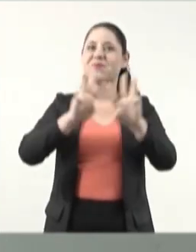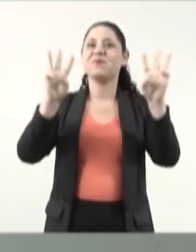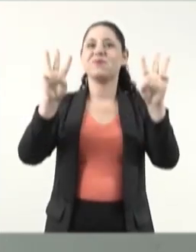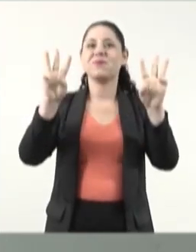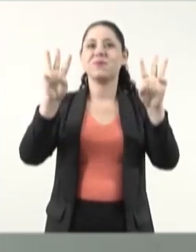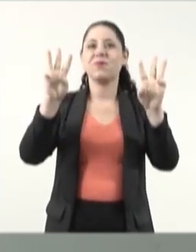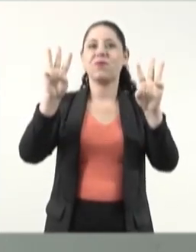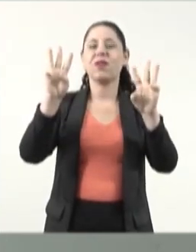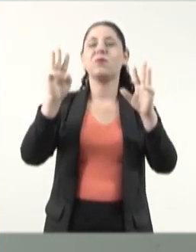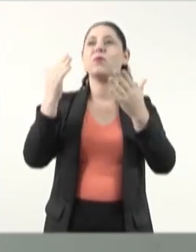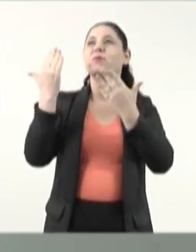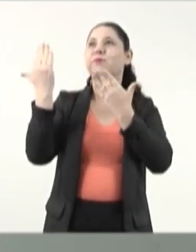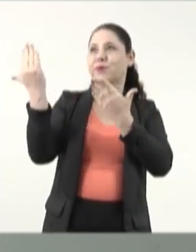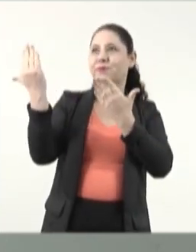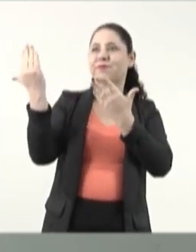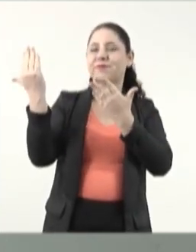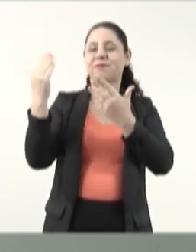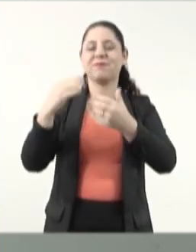o